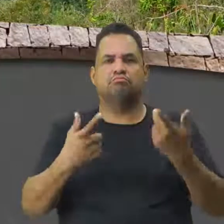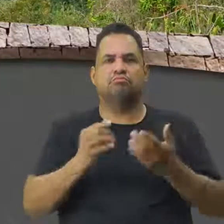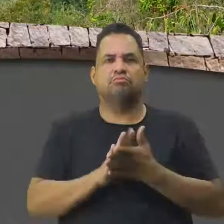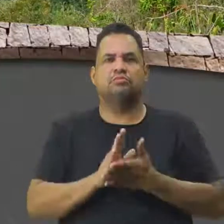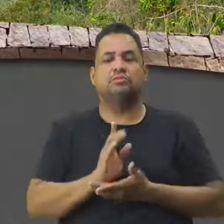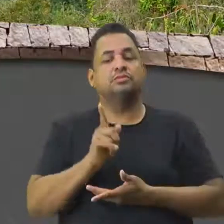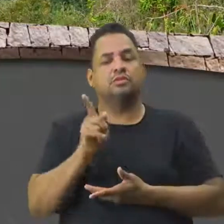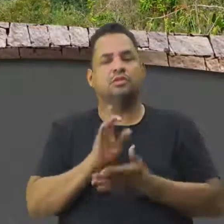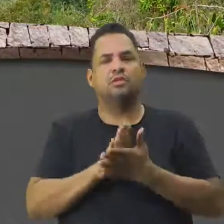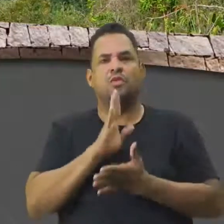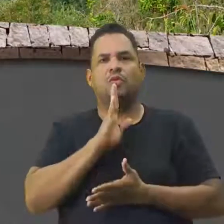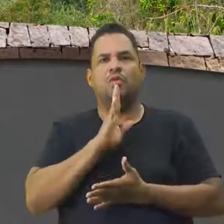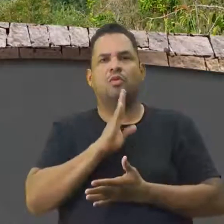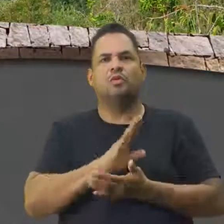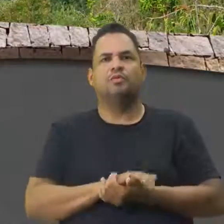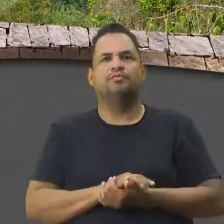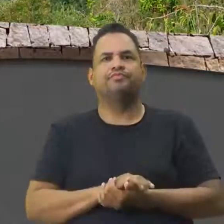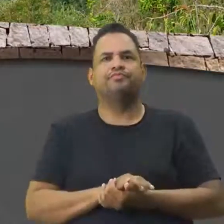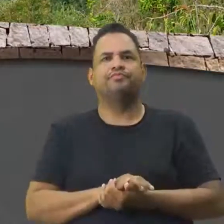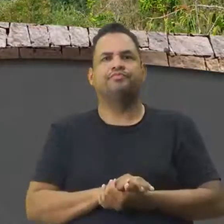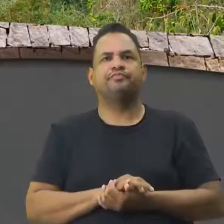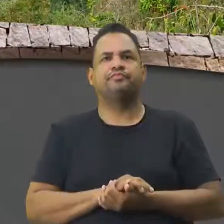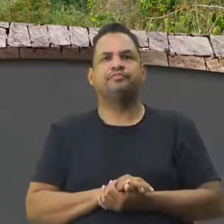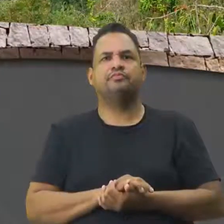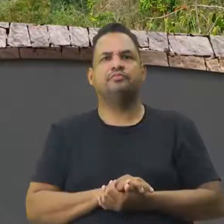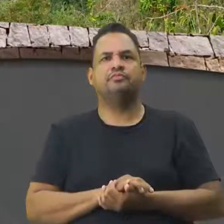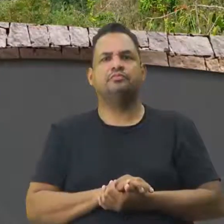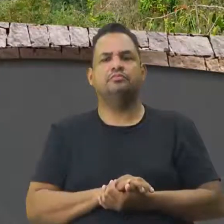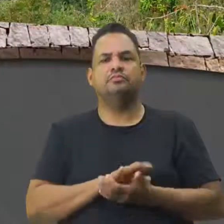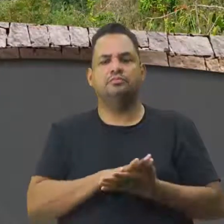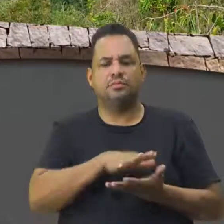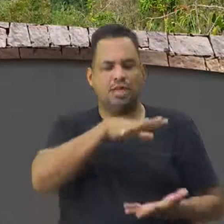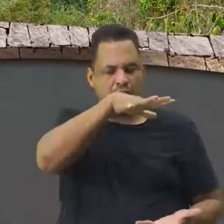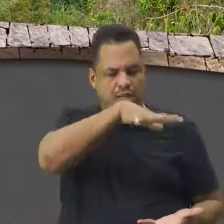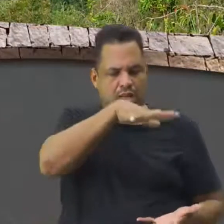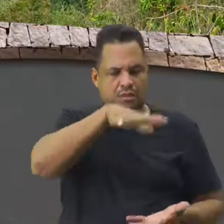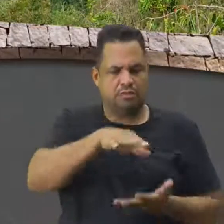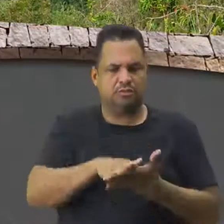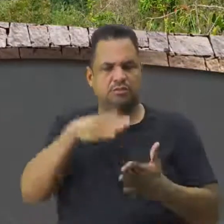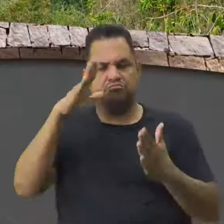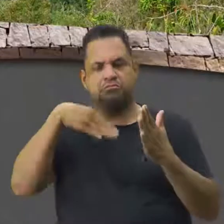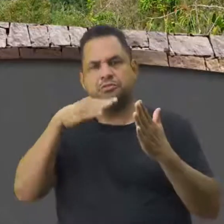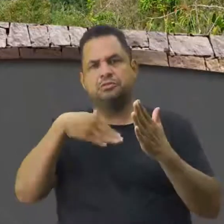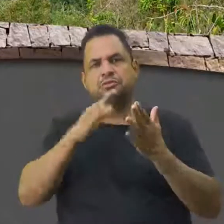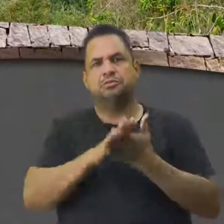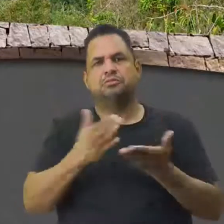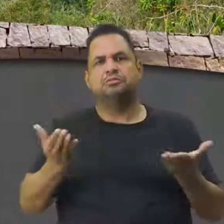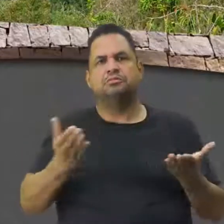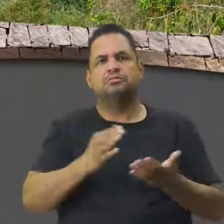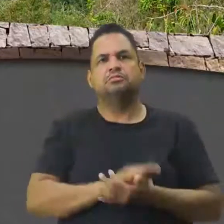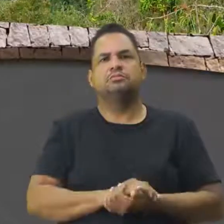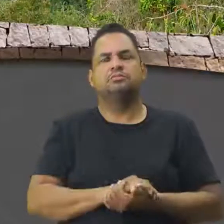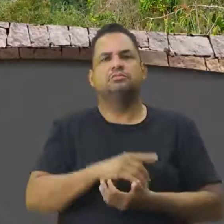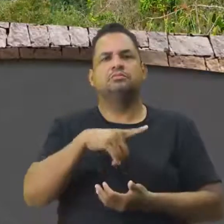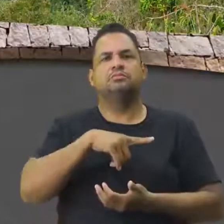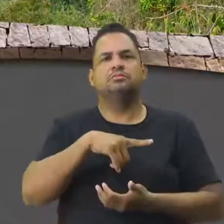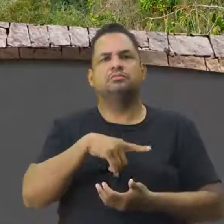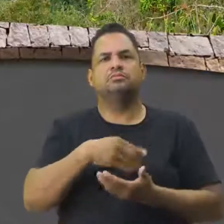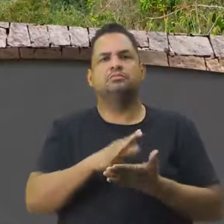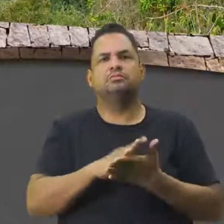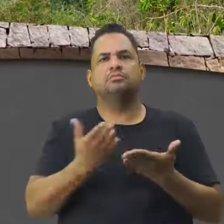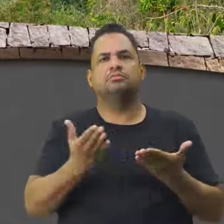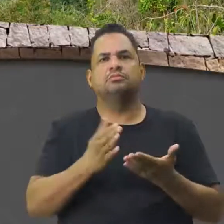conhecem, tá? Que é aquelas latas de tinta, certo? Que vem em lata,